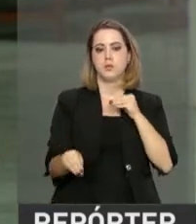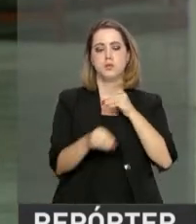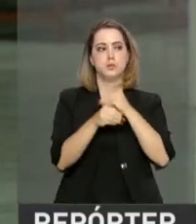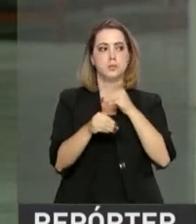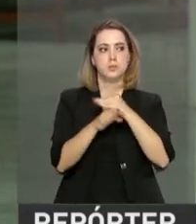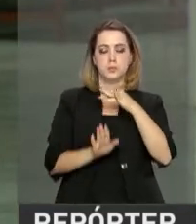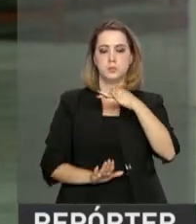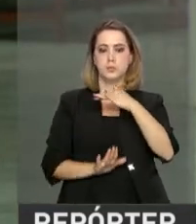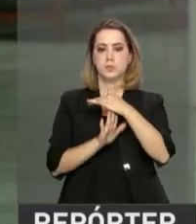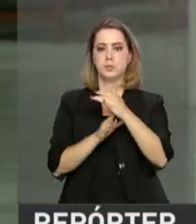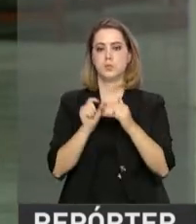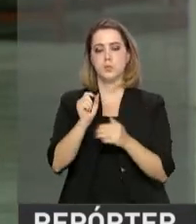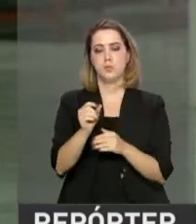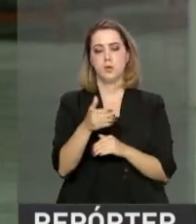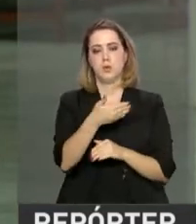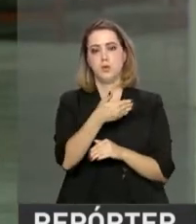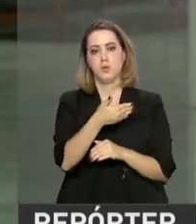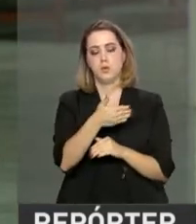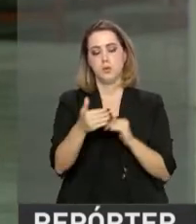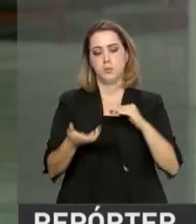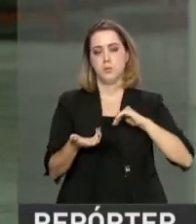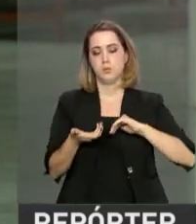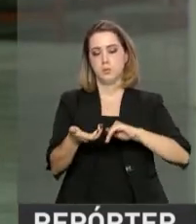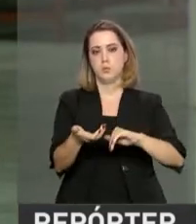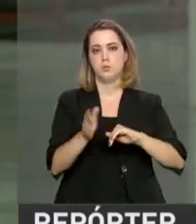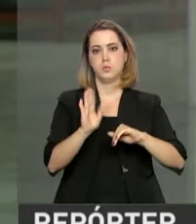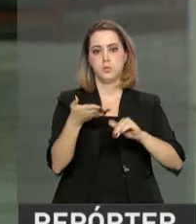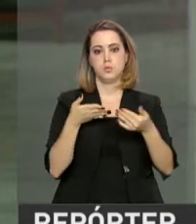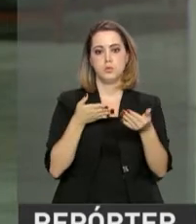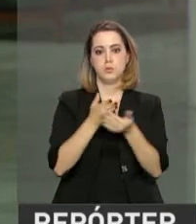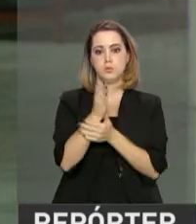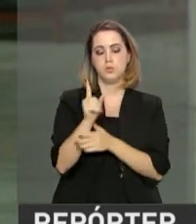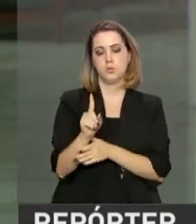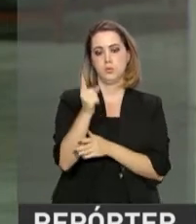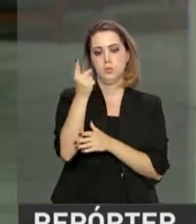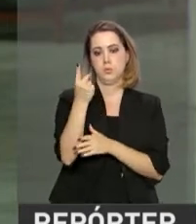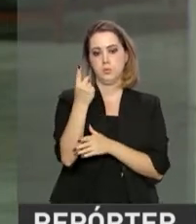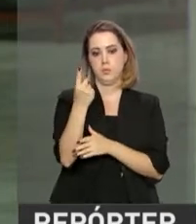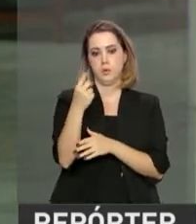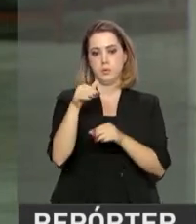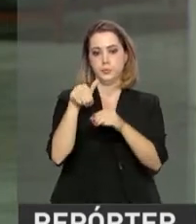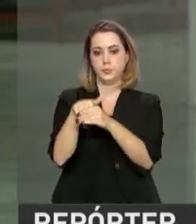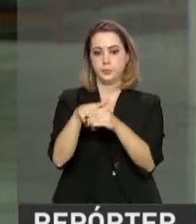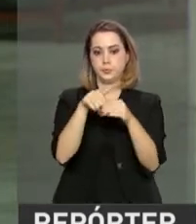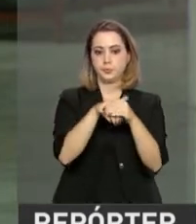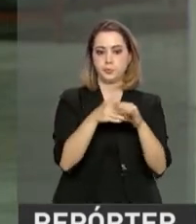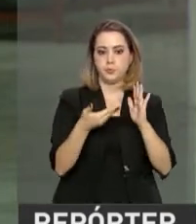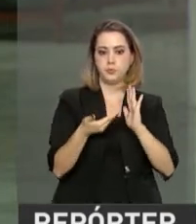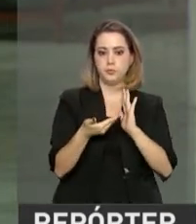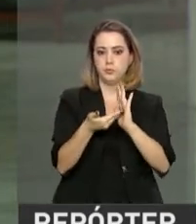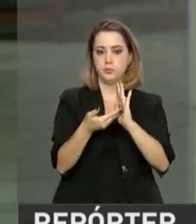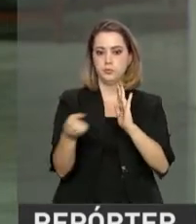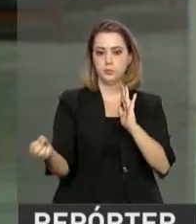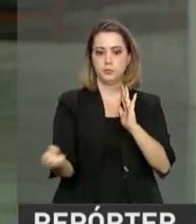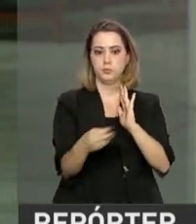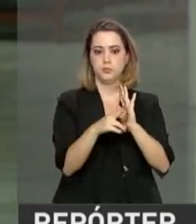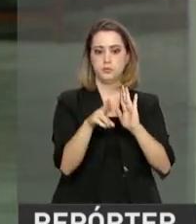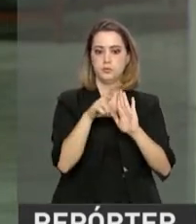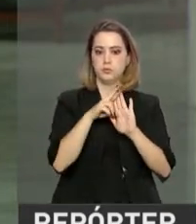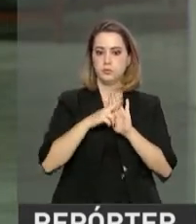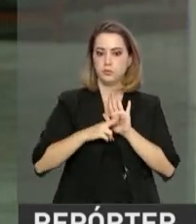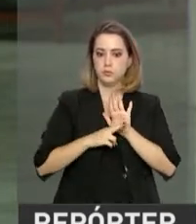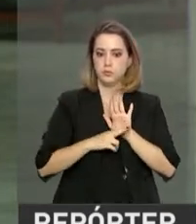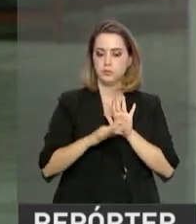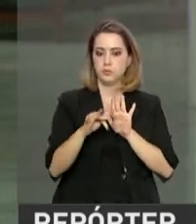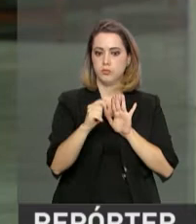no congresso nacional lembrando que ela já foi aprovada em primeiro turno pela câmara dos deputados o novo regime fiscal vai